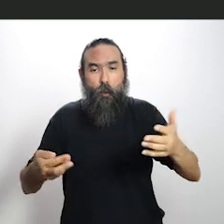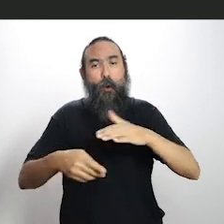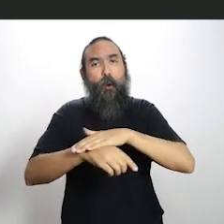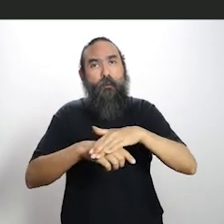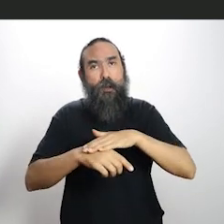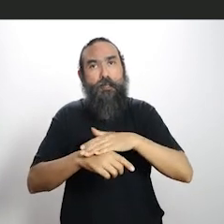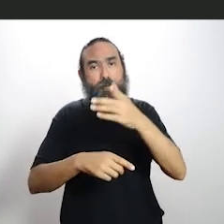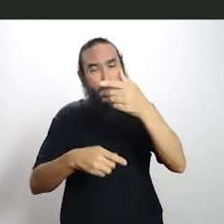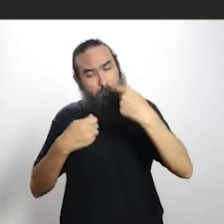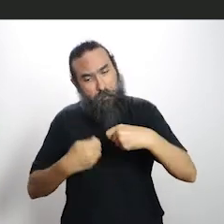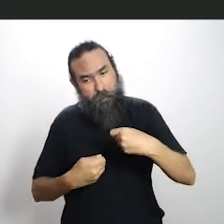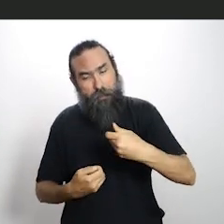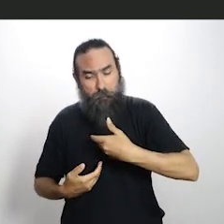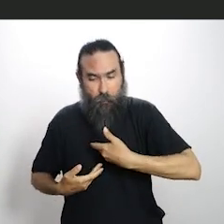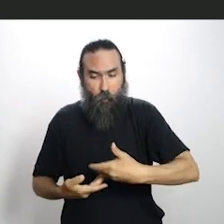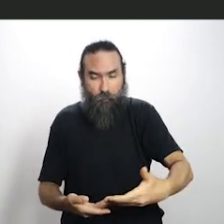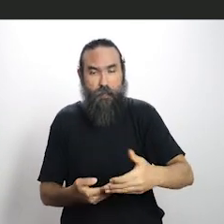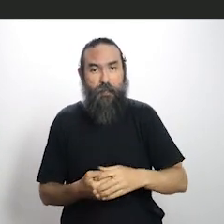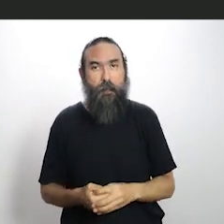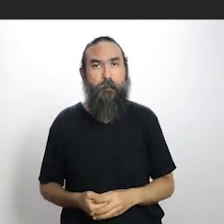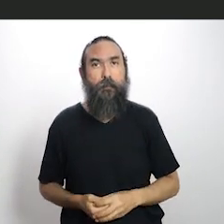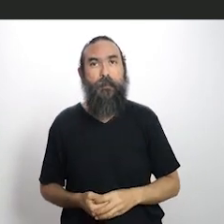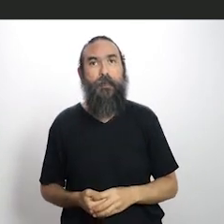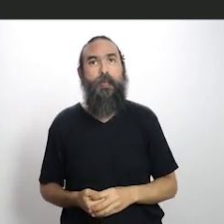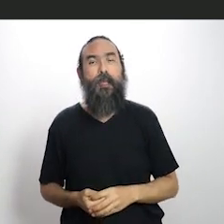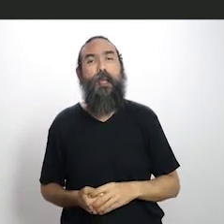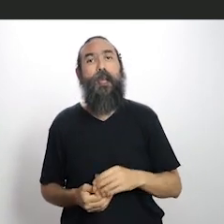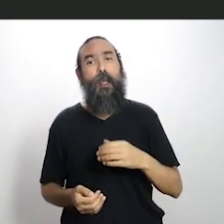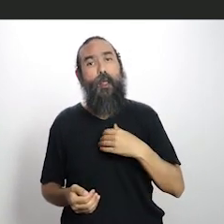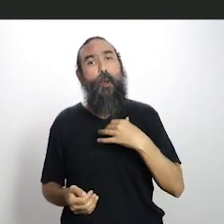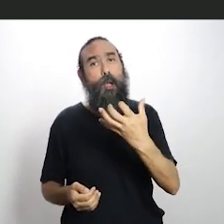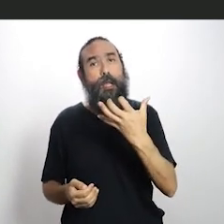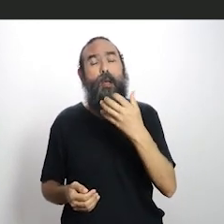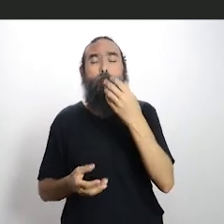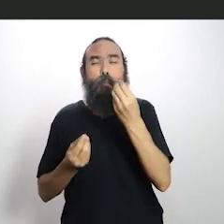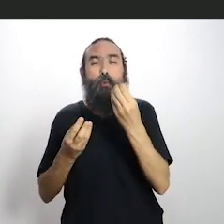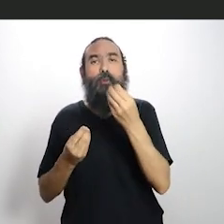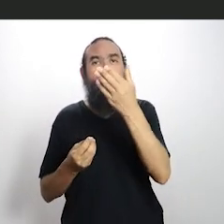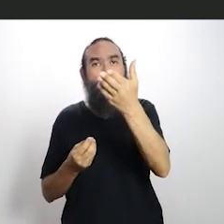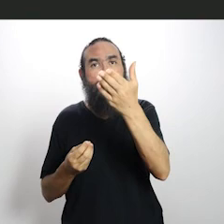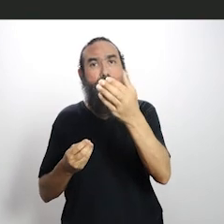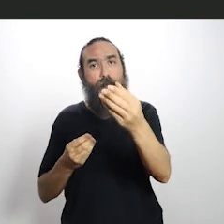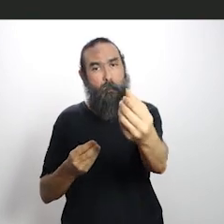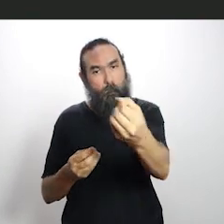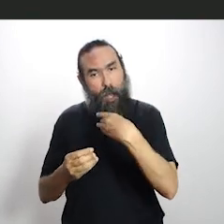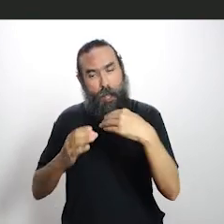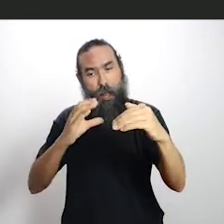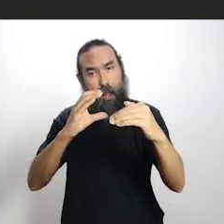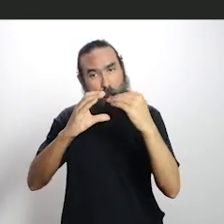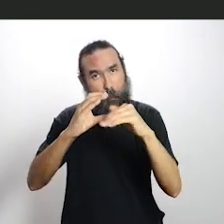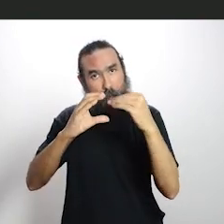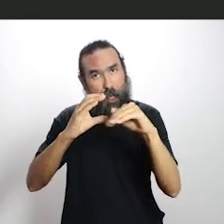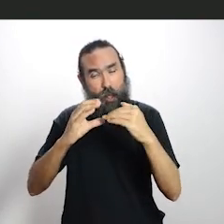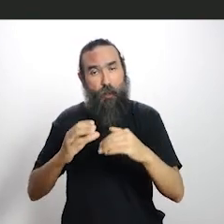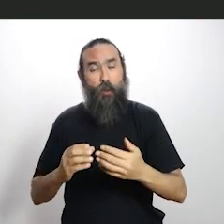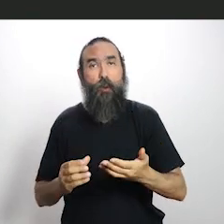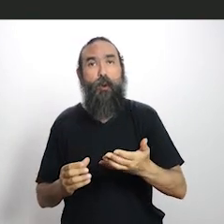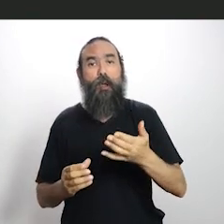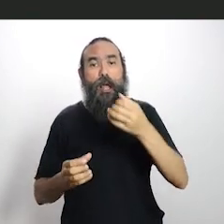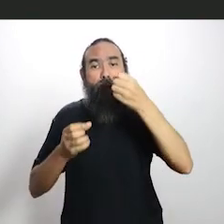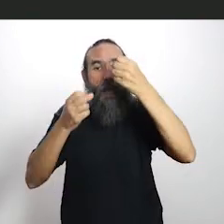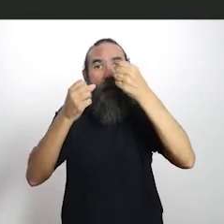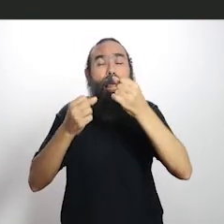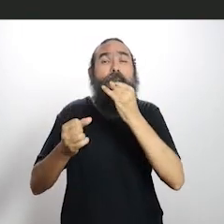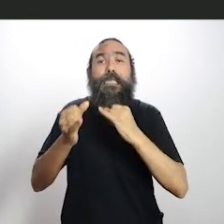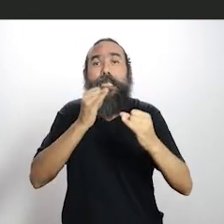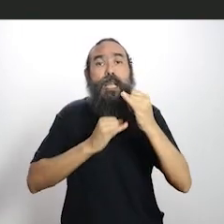dialogando conversando gostaria aqui de cumprimentar fazer um cumprimento especial ao Décio Coutinho né